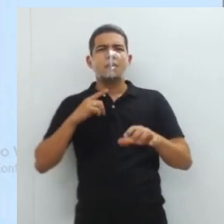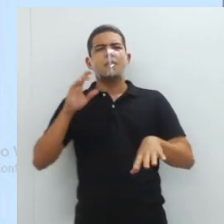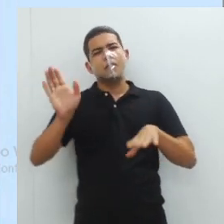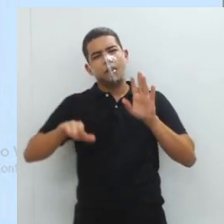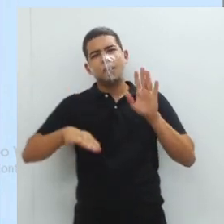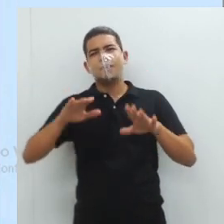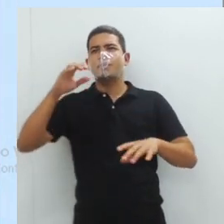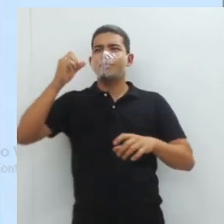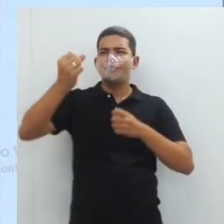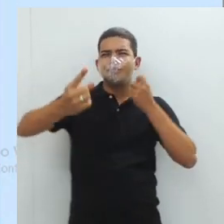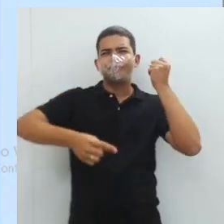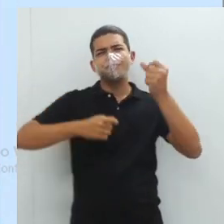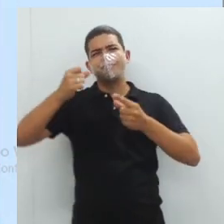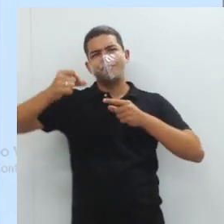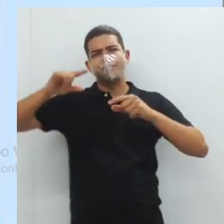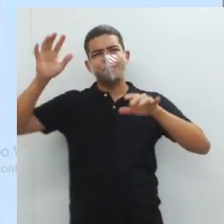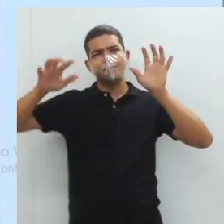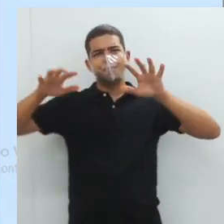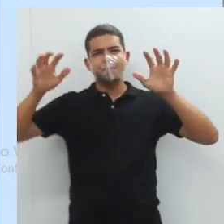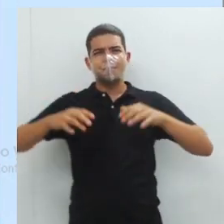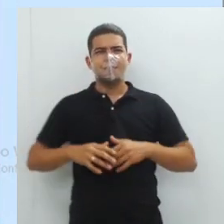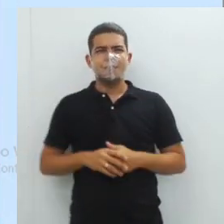secos, de estiagem.